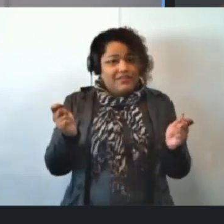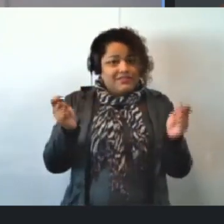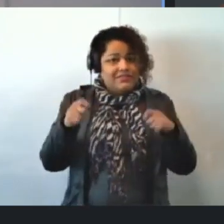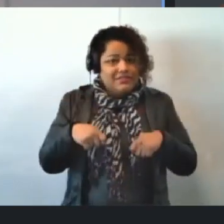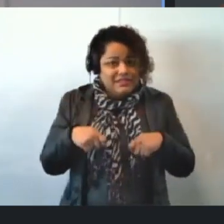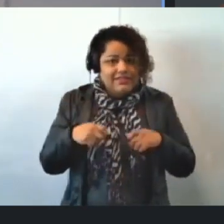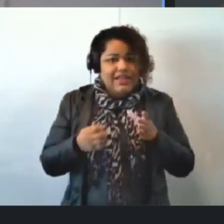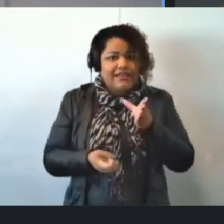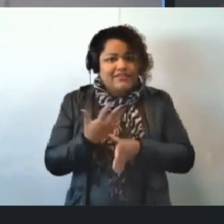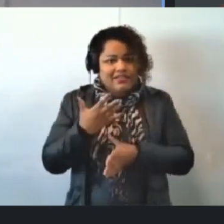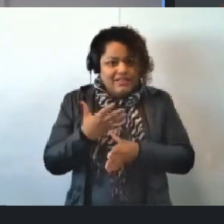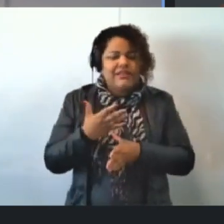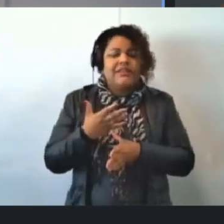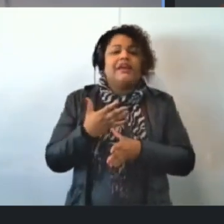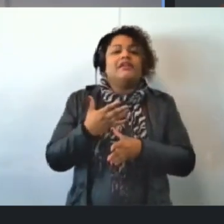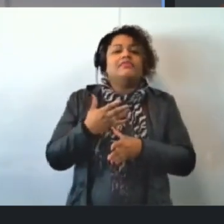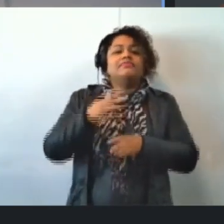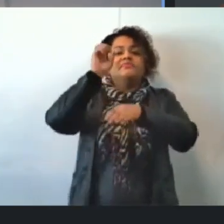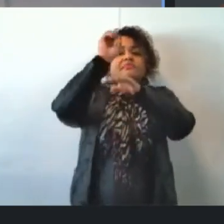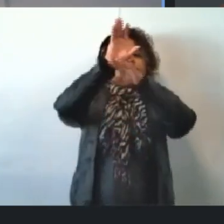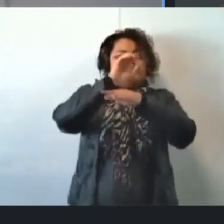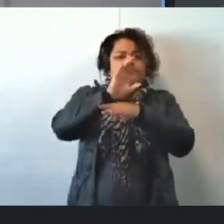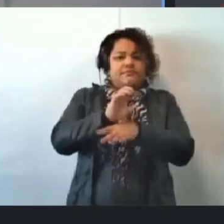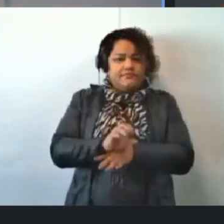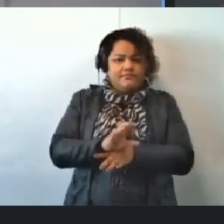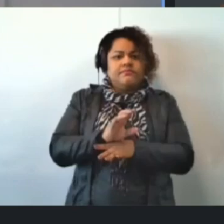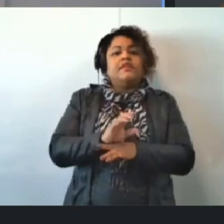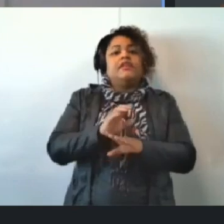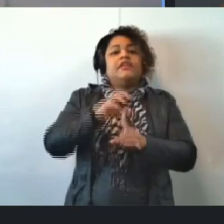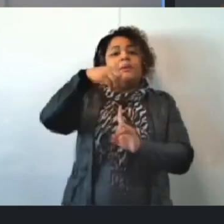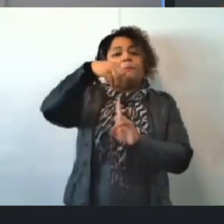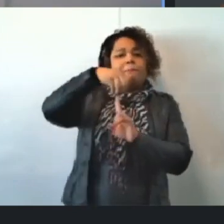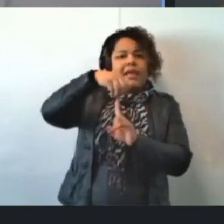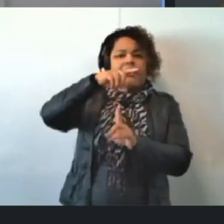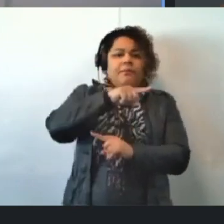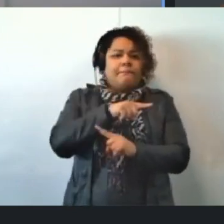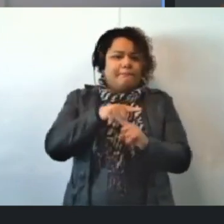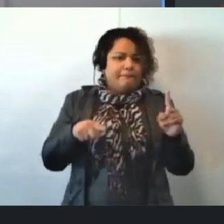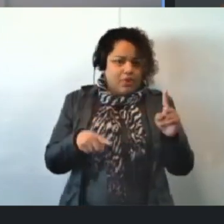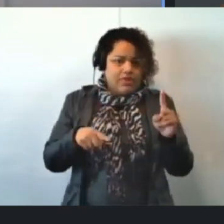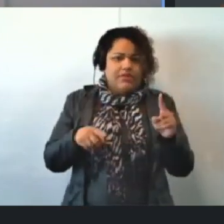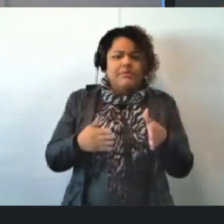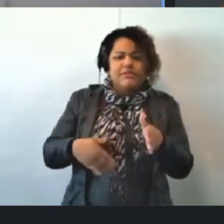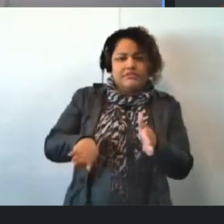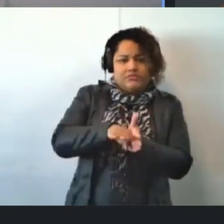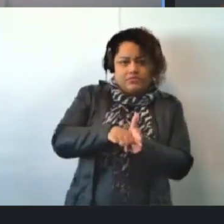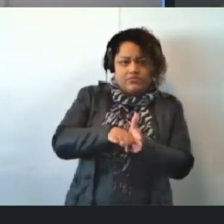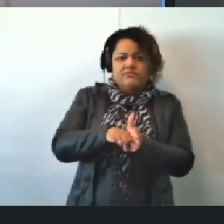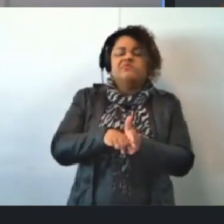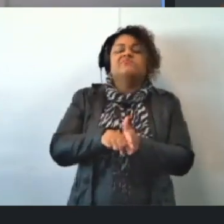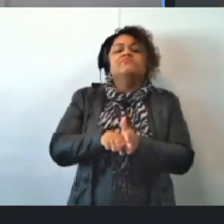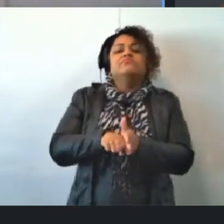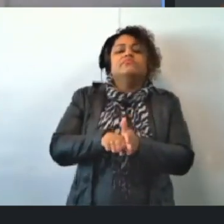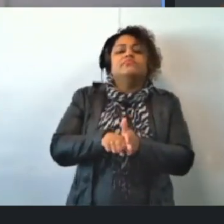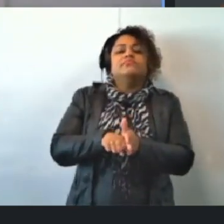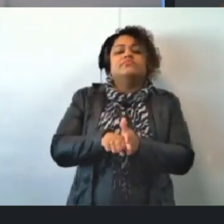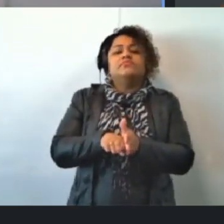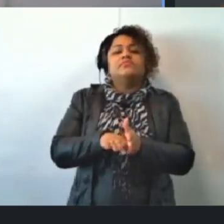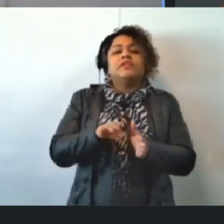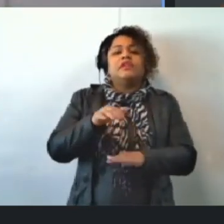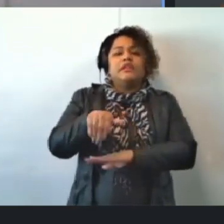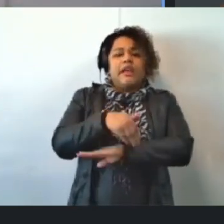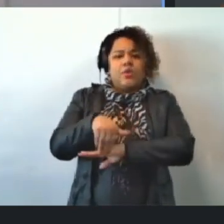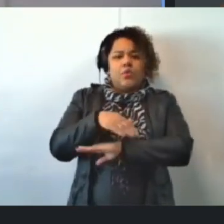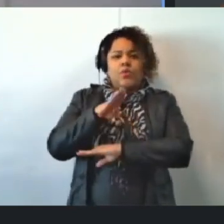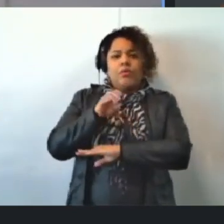de perímetro urbano proibido o trânsito de veículos pesados e a sua respectiva regulamentação na Rua dos Borges, na confluência com o